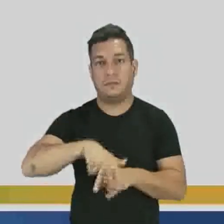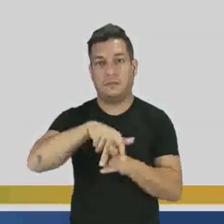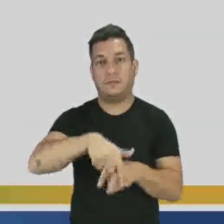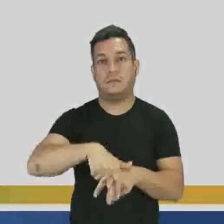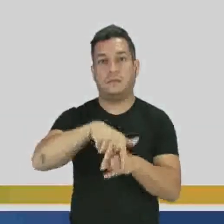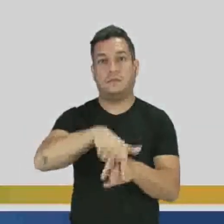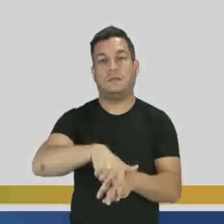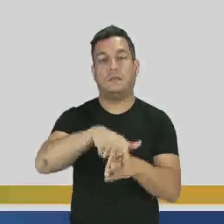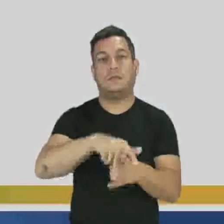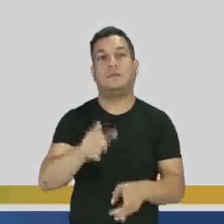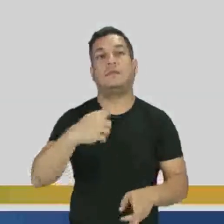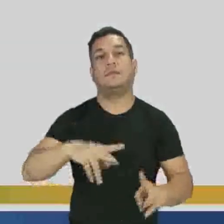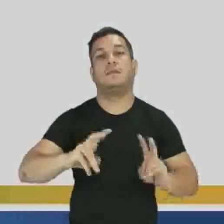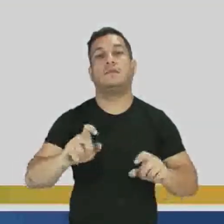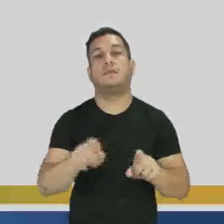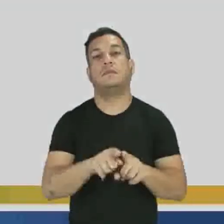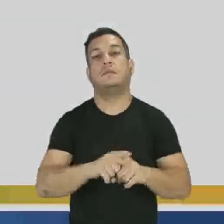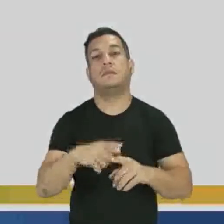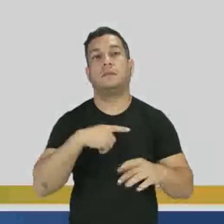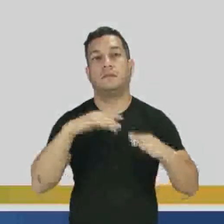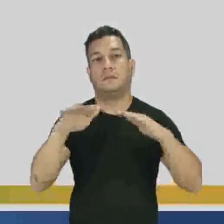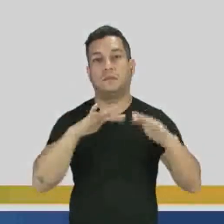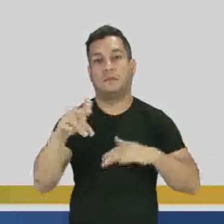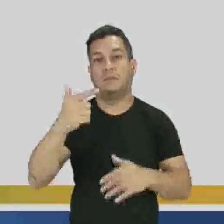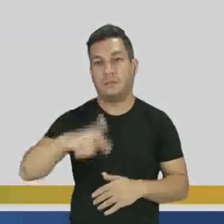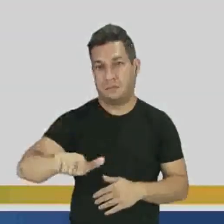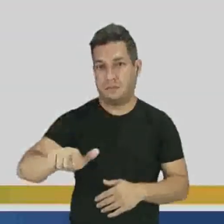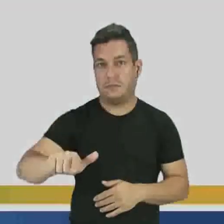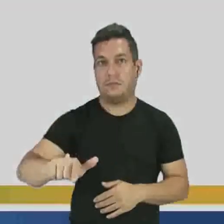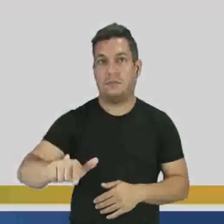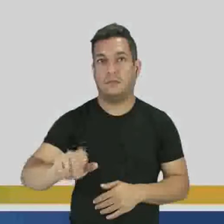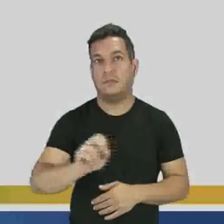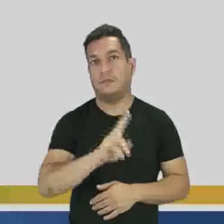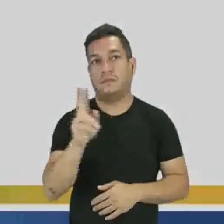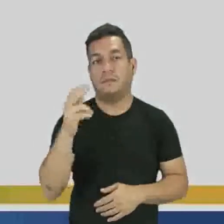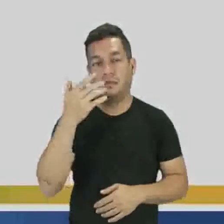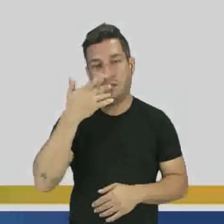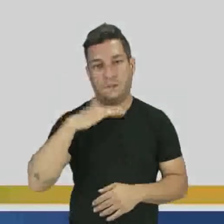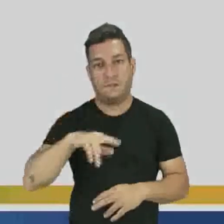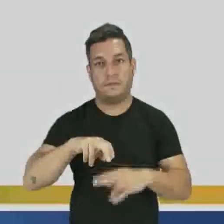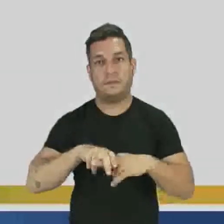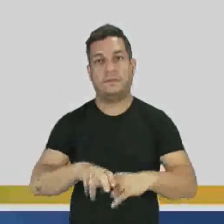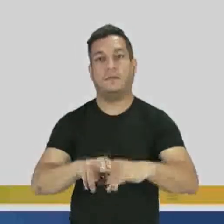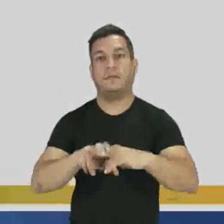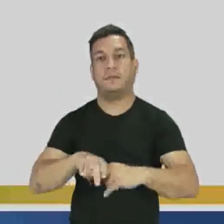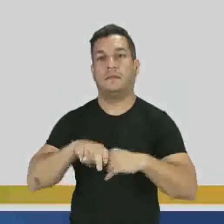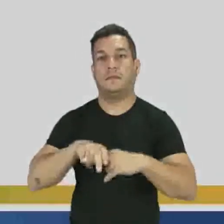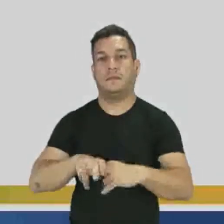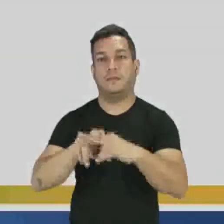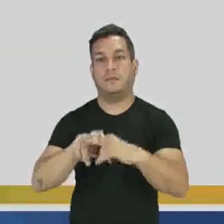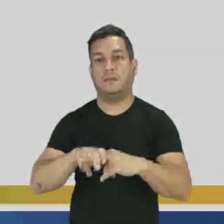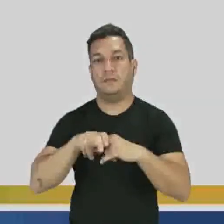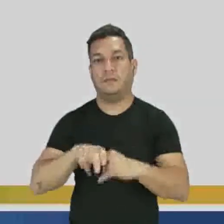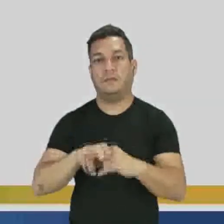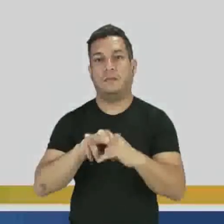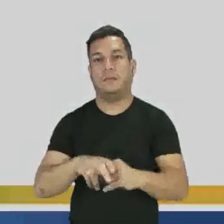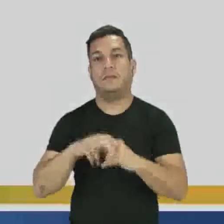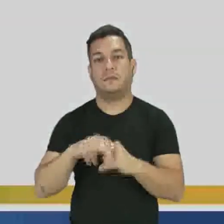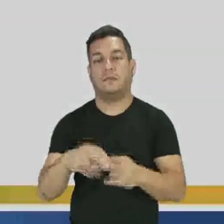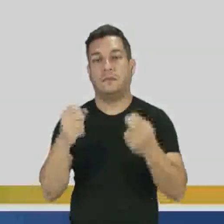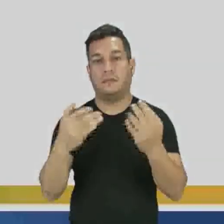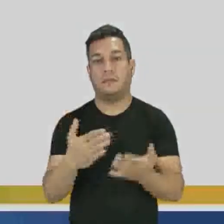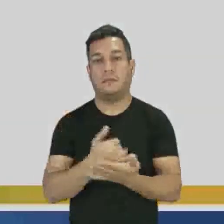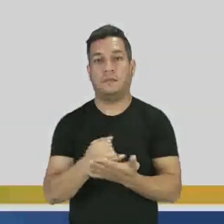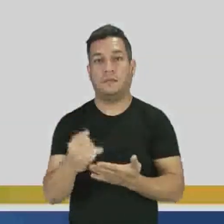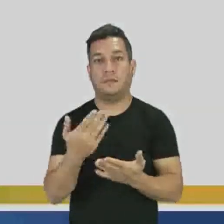cavalo. Perceba que você vai ver aí um movimento repetitivo. Ou uma criança em um balanço, como foi falado no início da